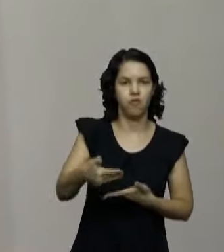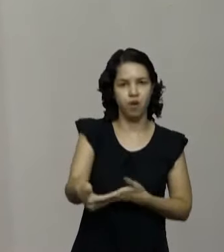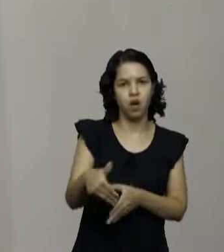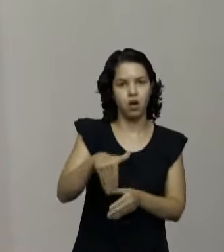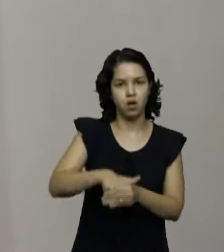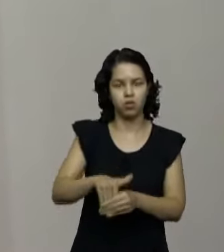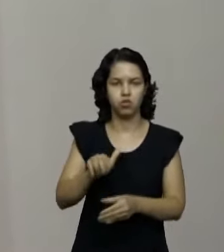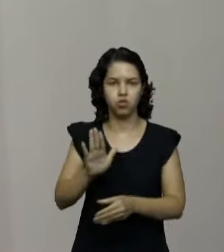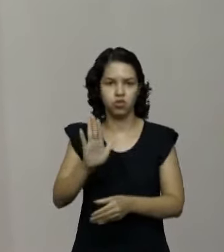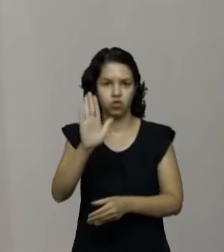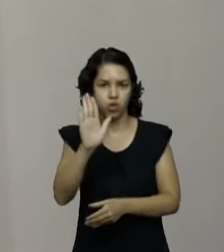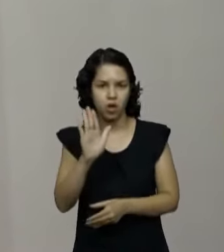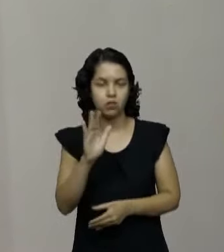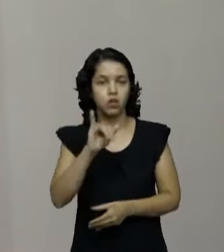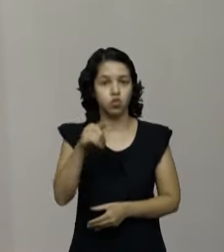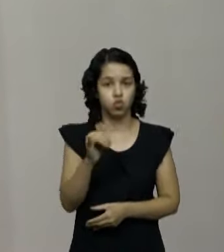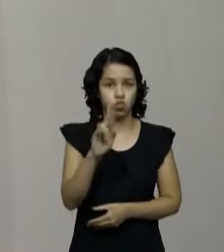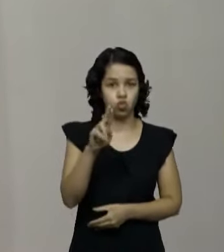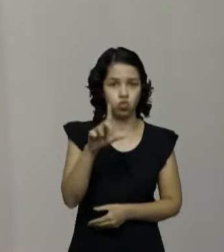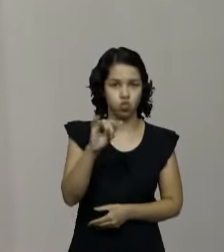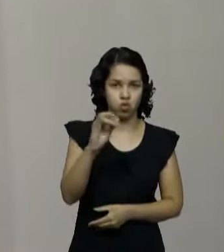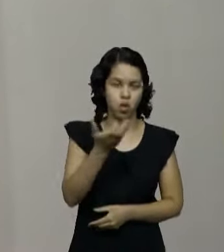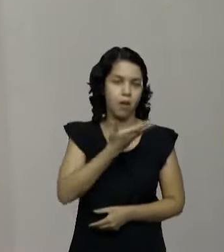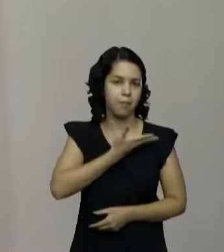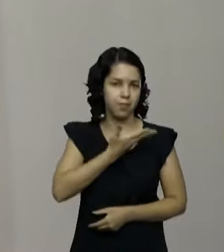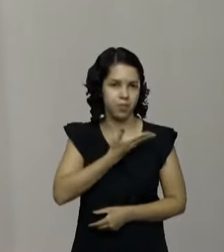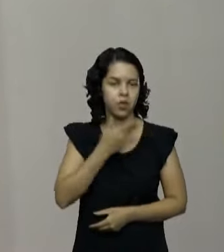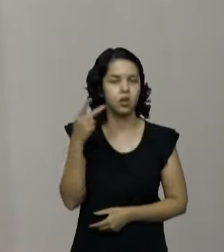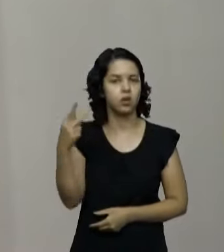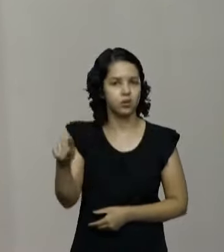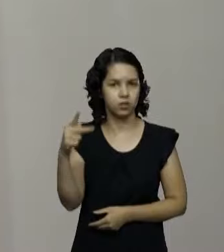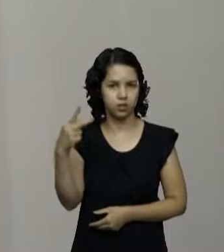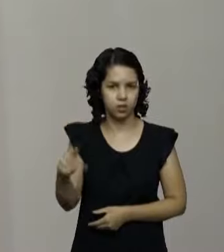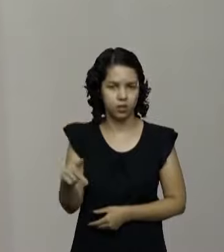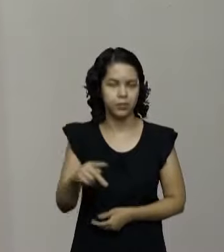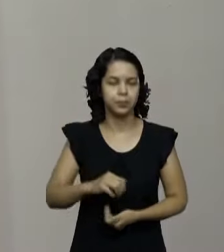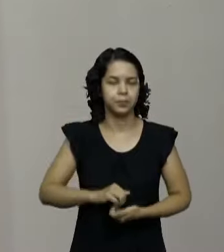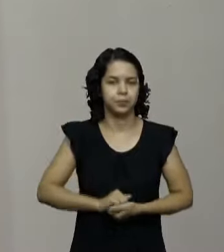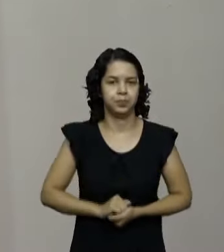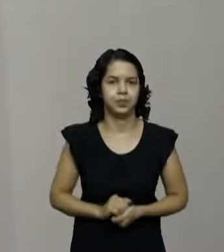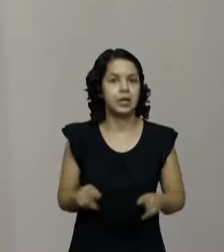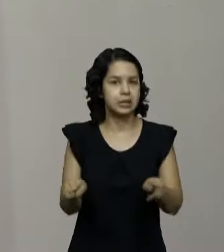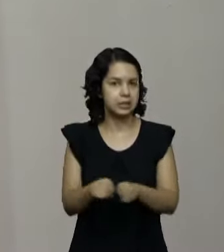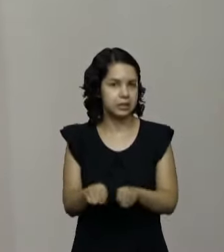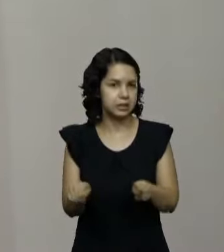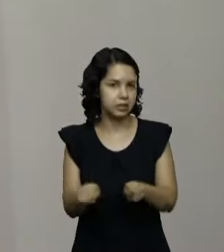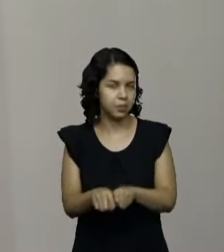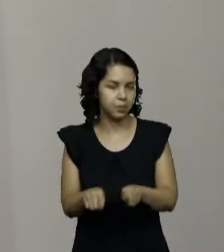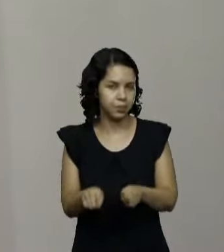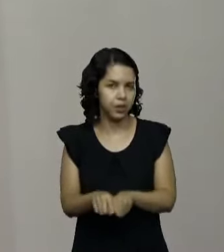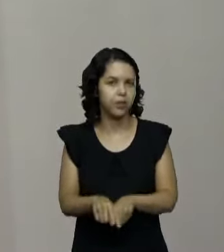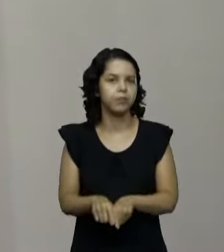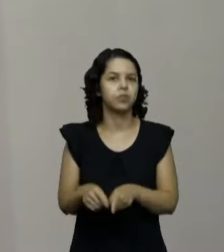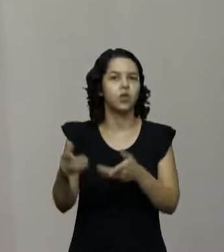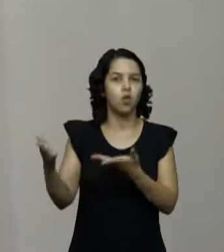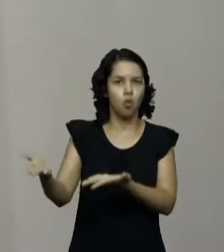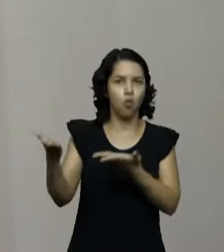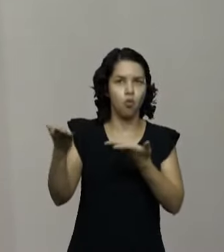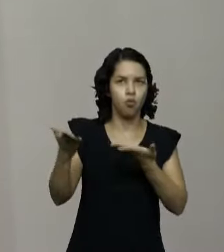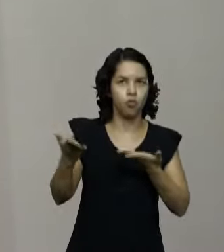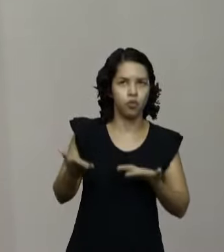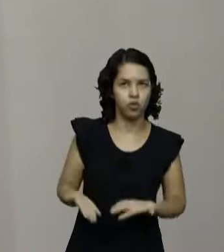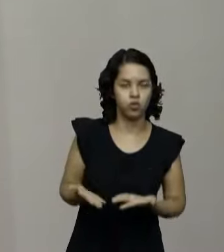amiga pessoal do deputado Eduardo Bolsonaro, e também a convite e com